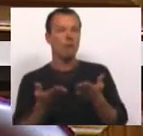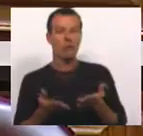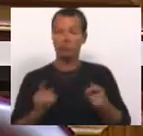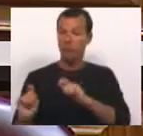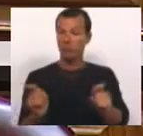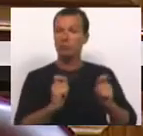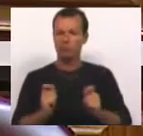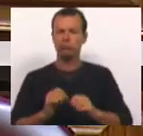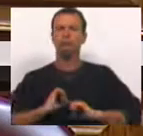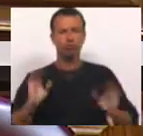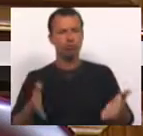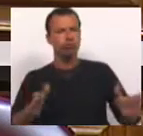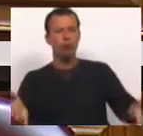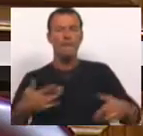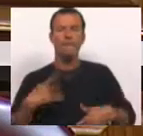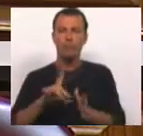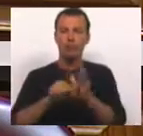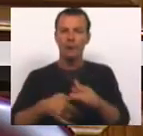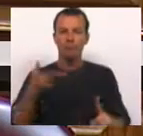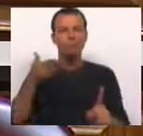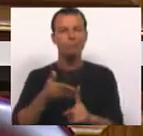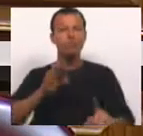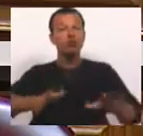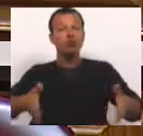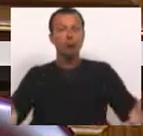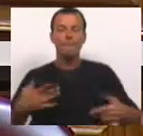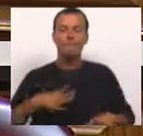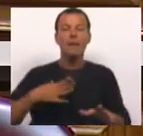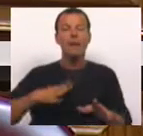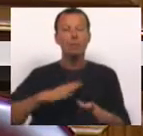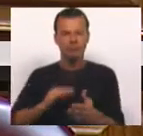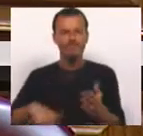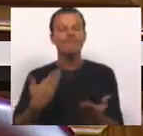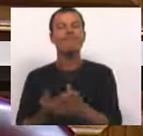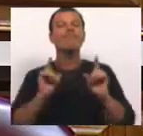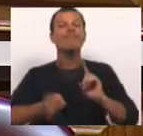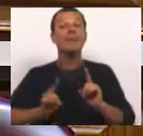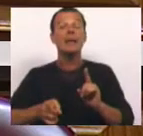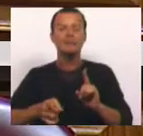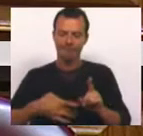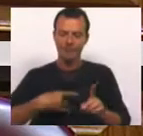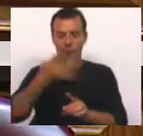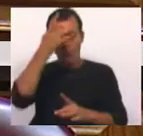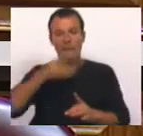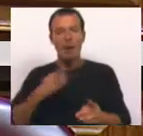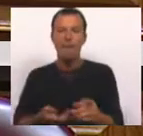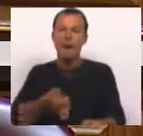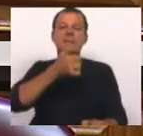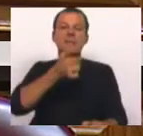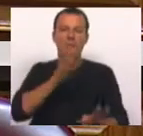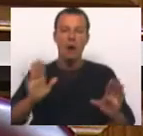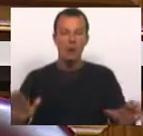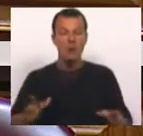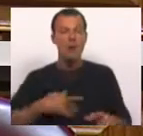discussão, demos o nosso contributo com um projeto concreto e queremos dar o nosso contributo para a decisão. Uma decisão que